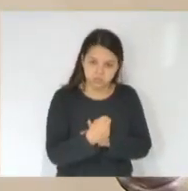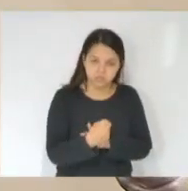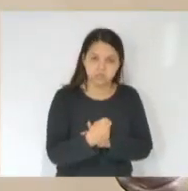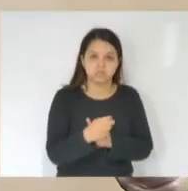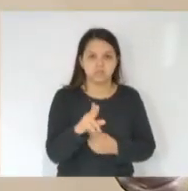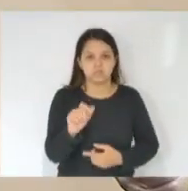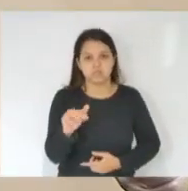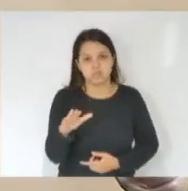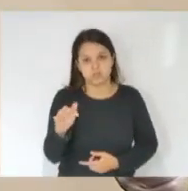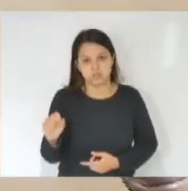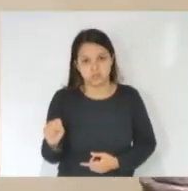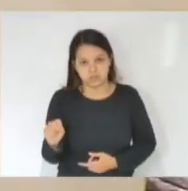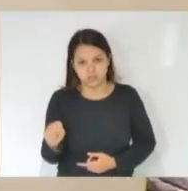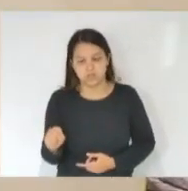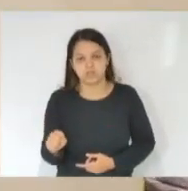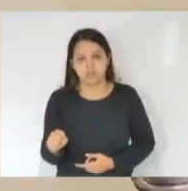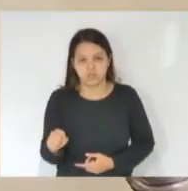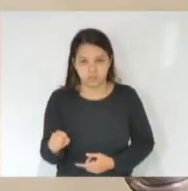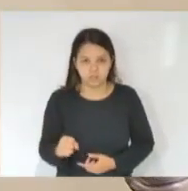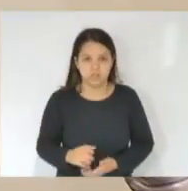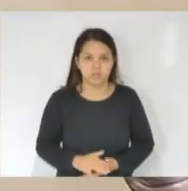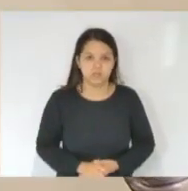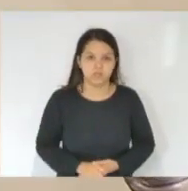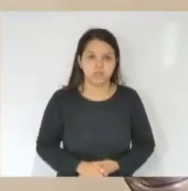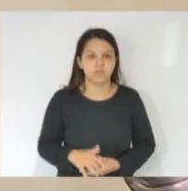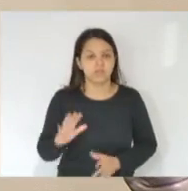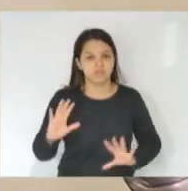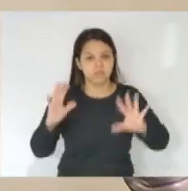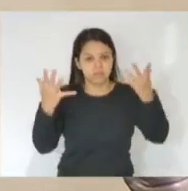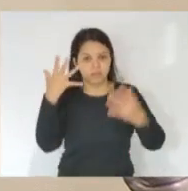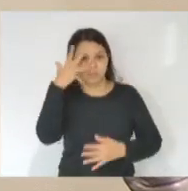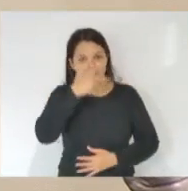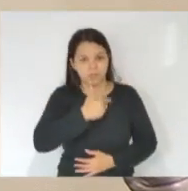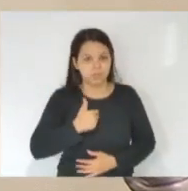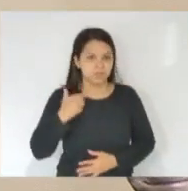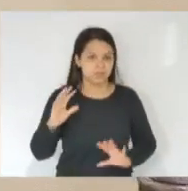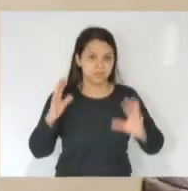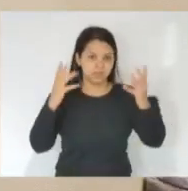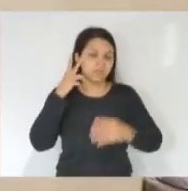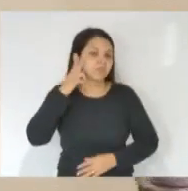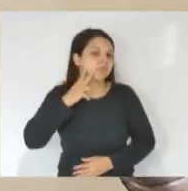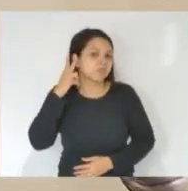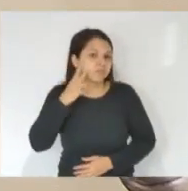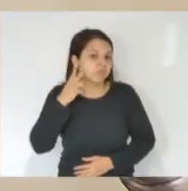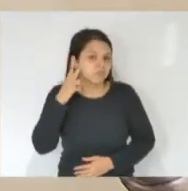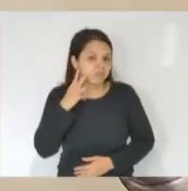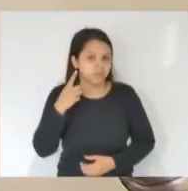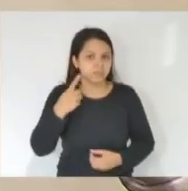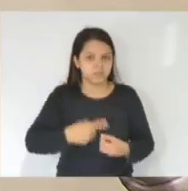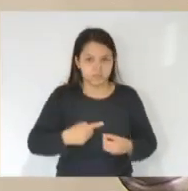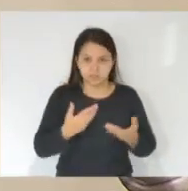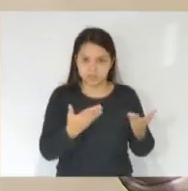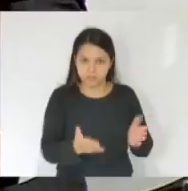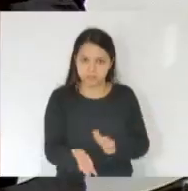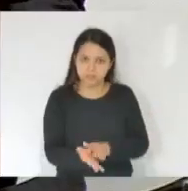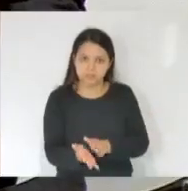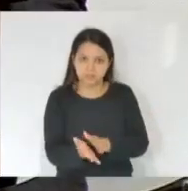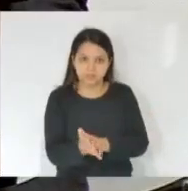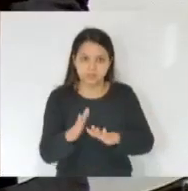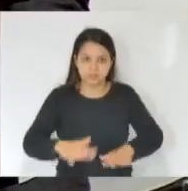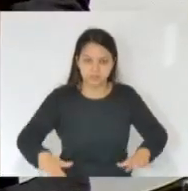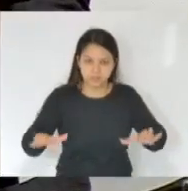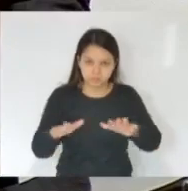também dessa linda festa que é a Festa do Vinho, tradicional Festa do Vinho do município de Uruçanga. Parabéns a todos